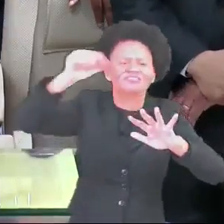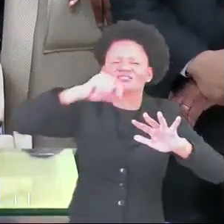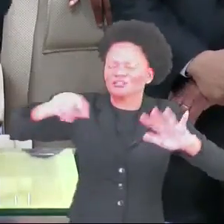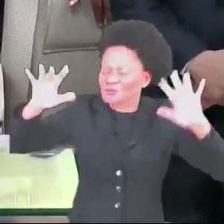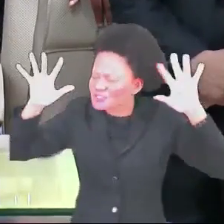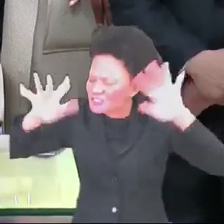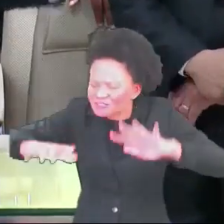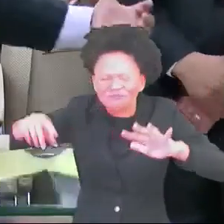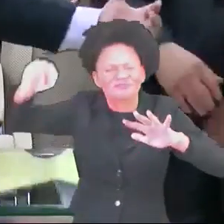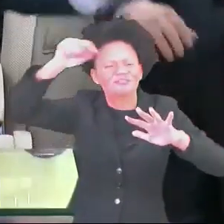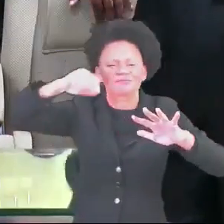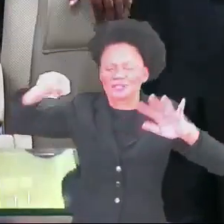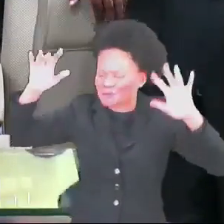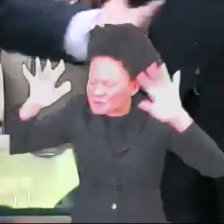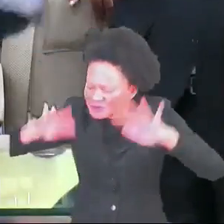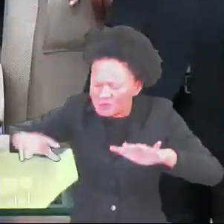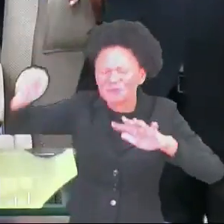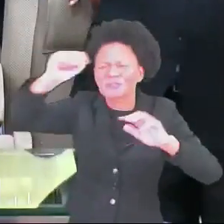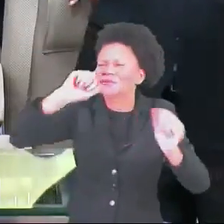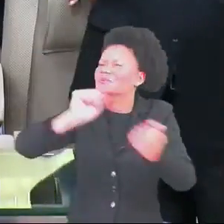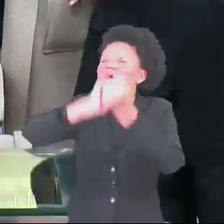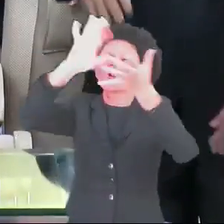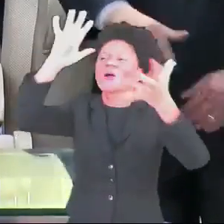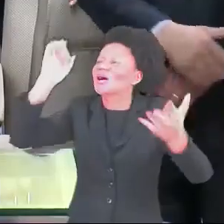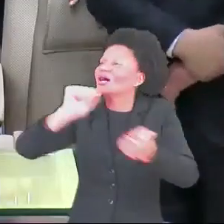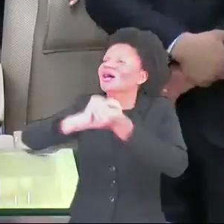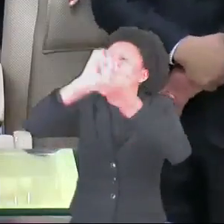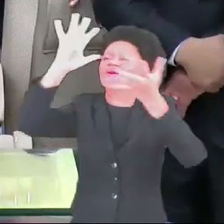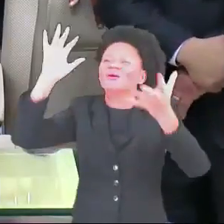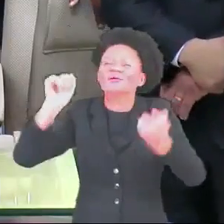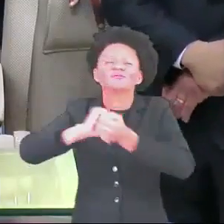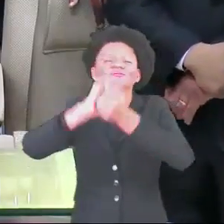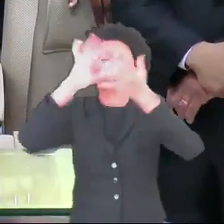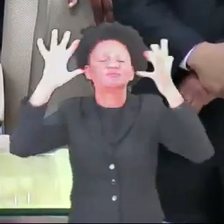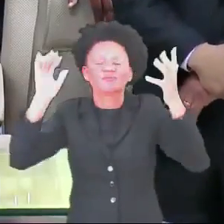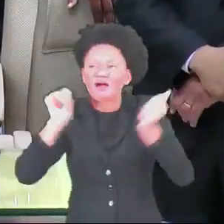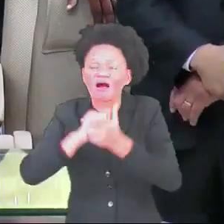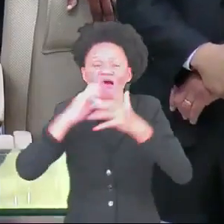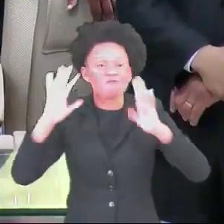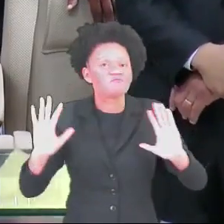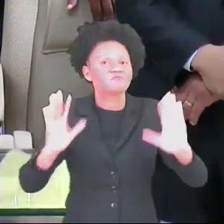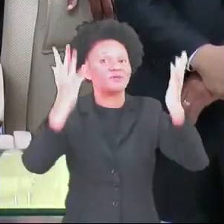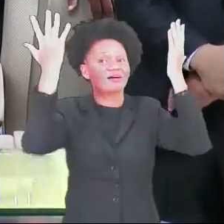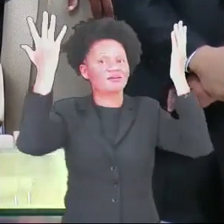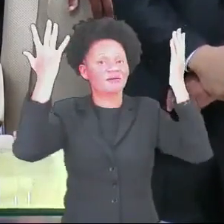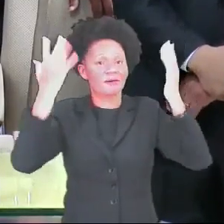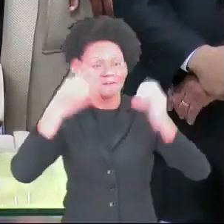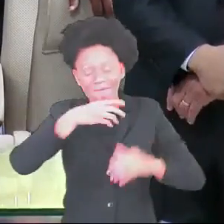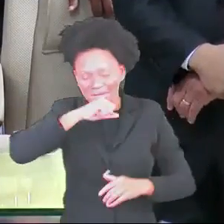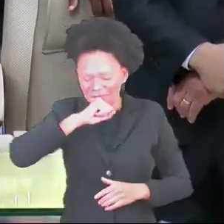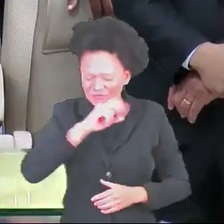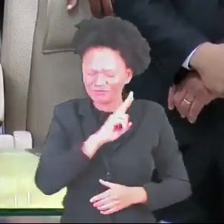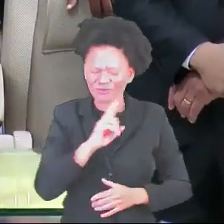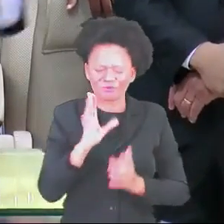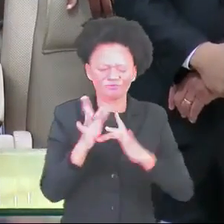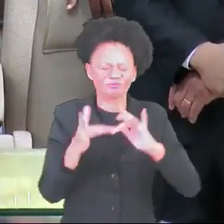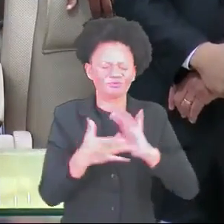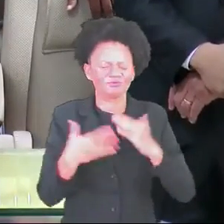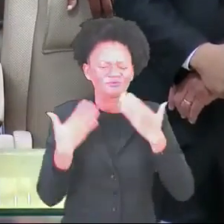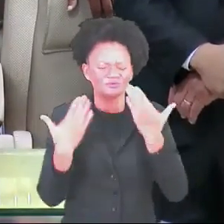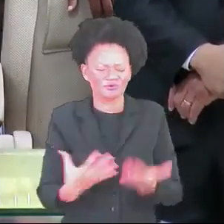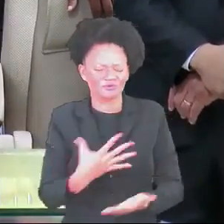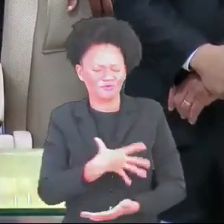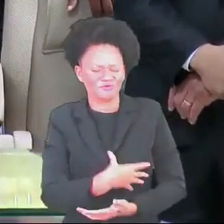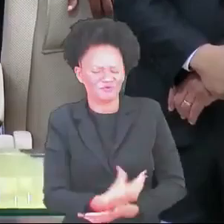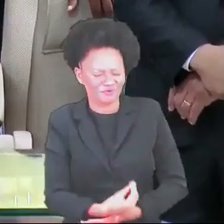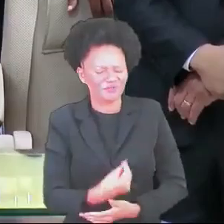santo, santo, santo, santo, glória, glória, glória. É festa. Pai, em nome de Jesus, aqui estão as tuas